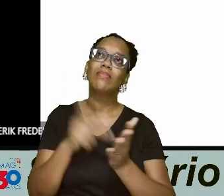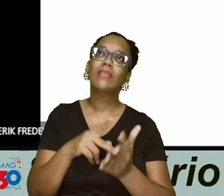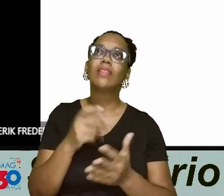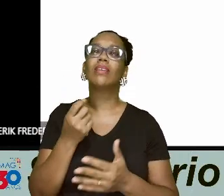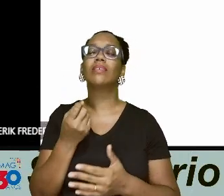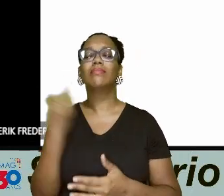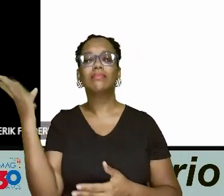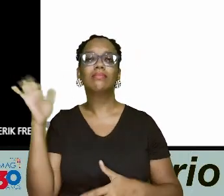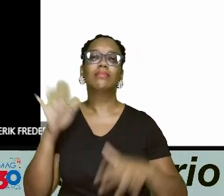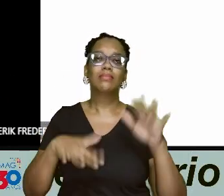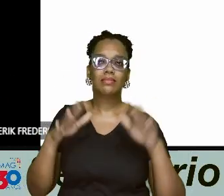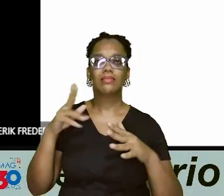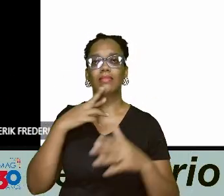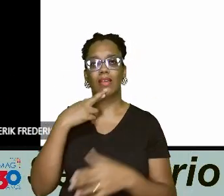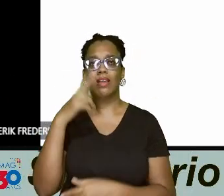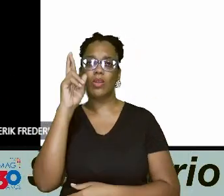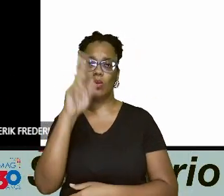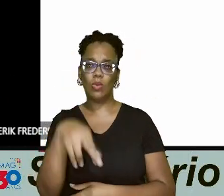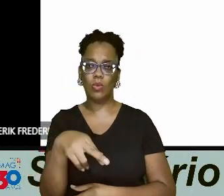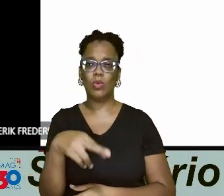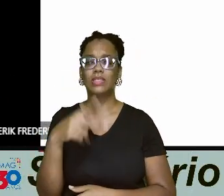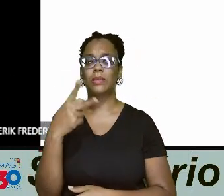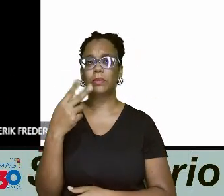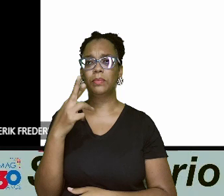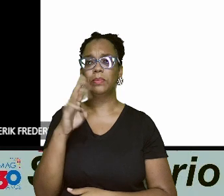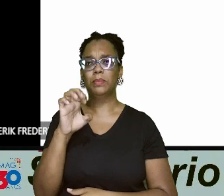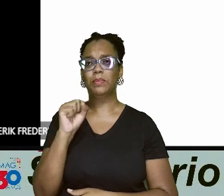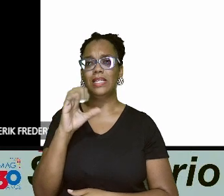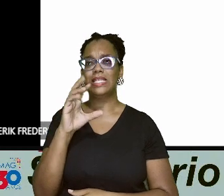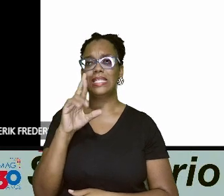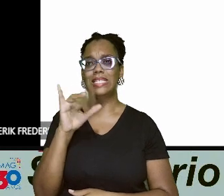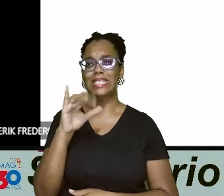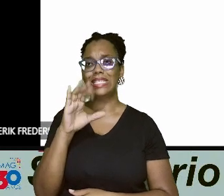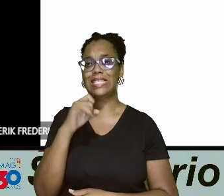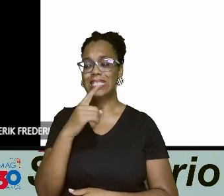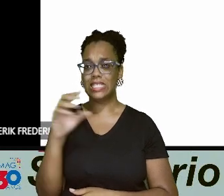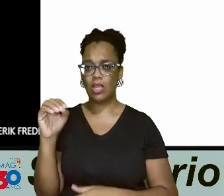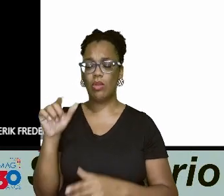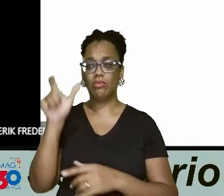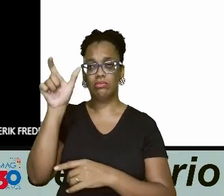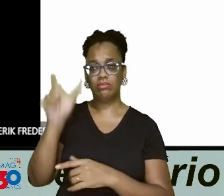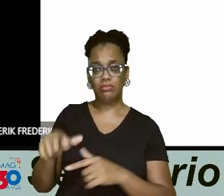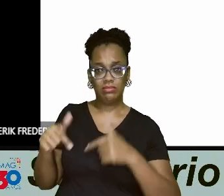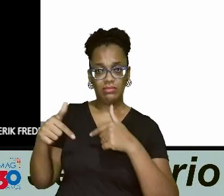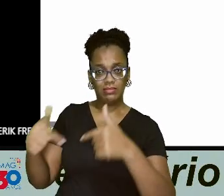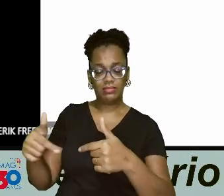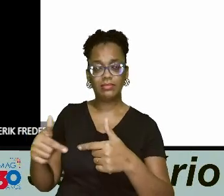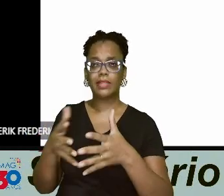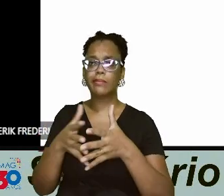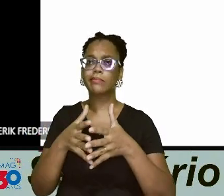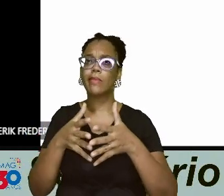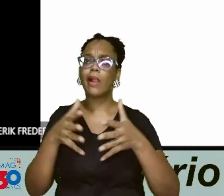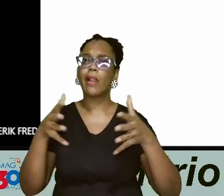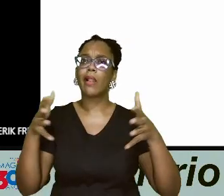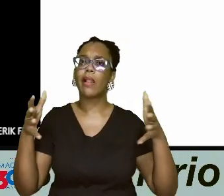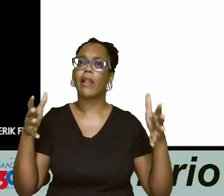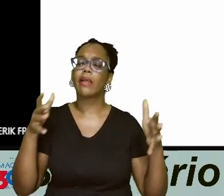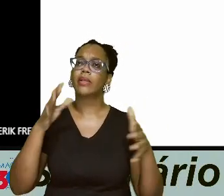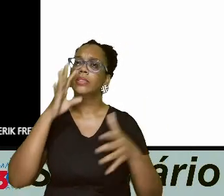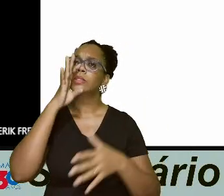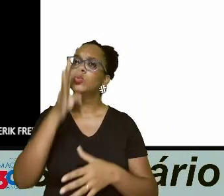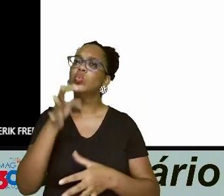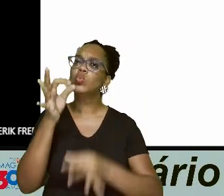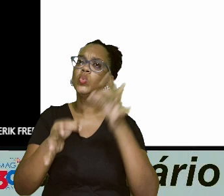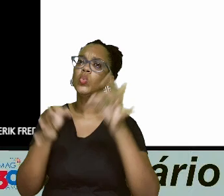houve reconhecimento da prescrição pela parte exequente, a grande massa de julgados são julgados de primeiro